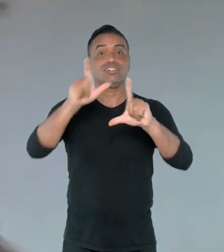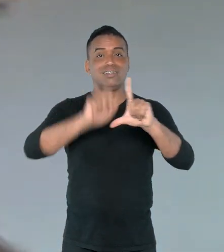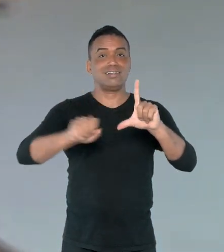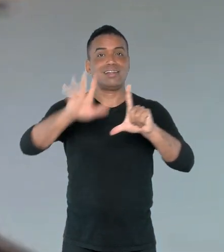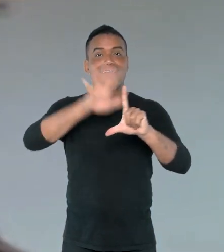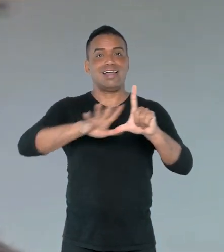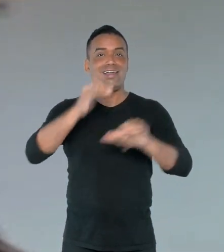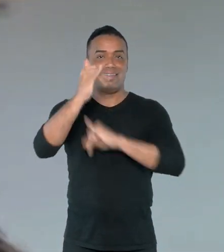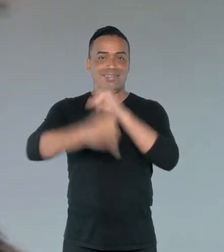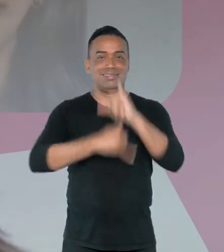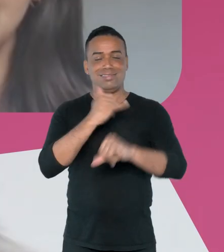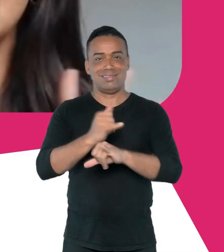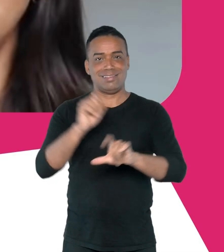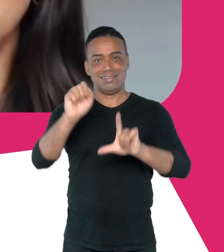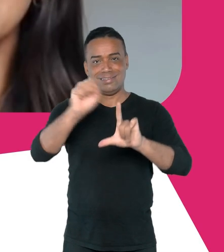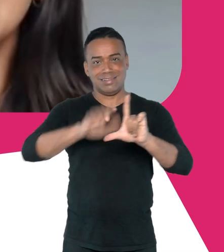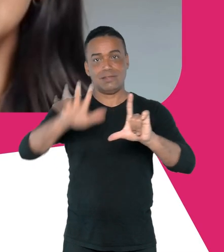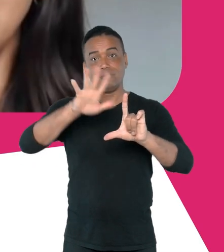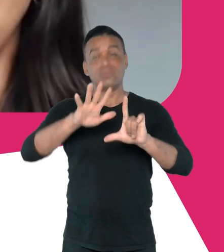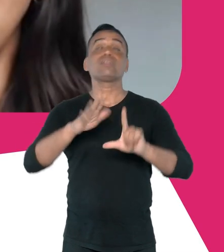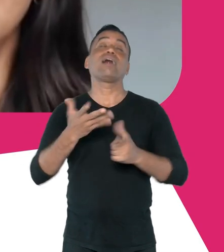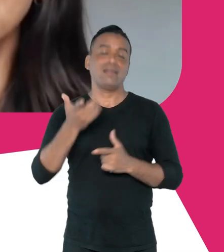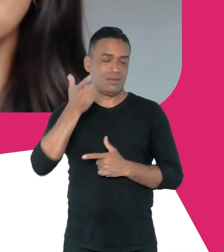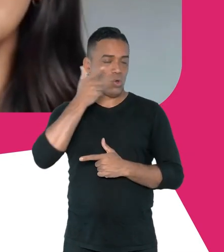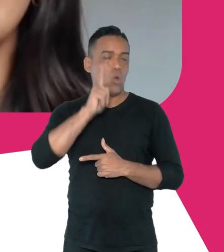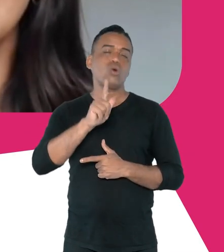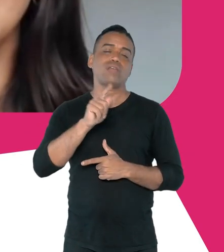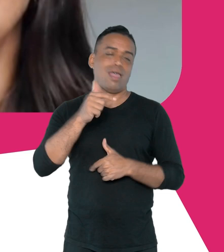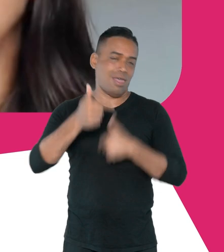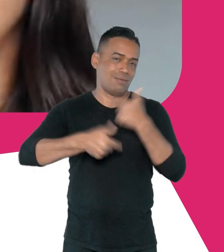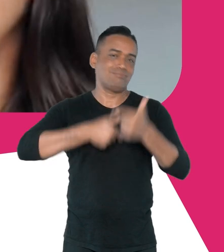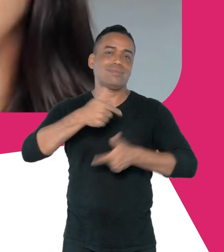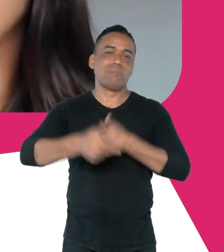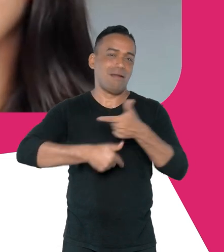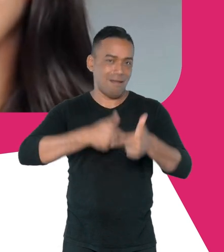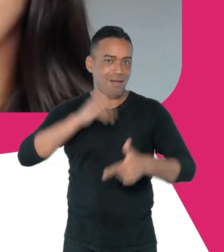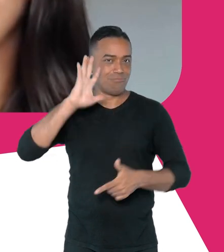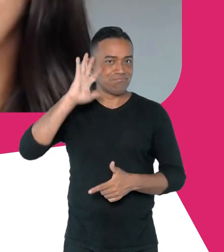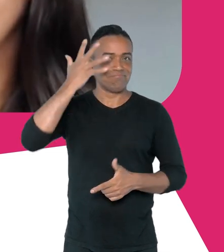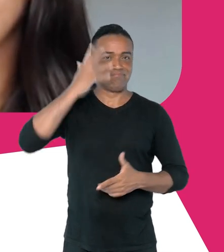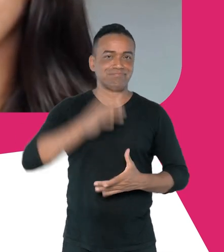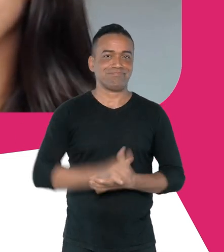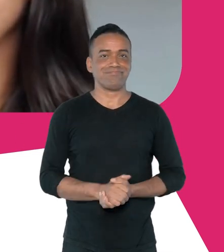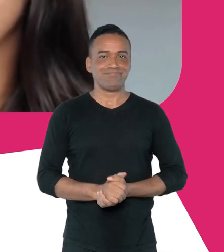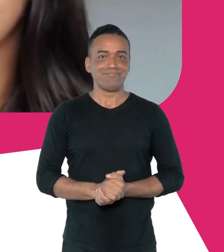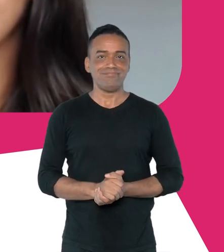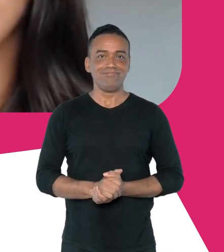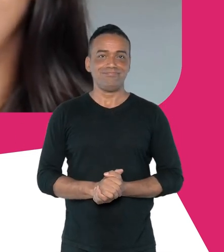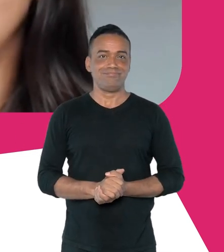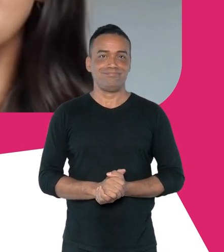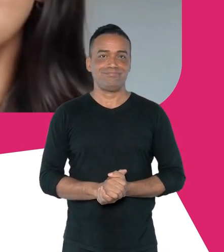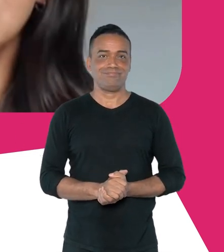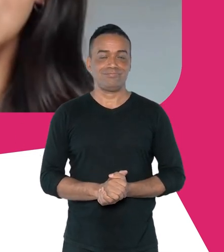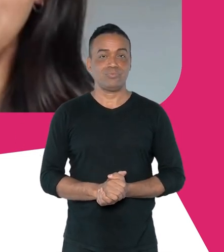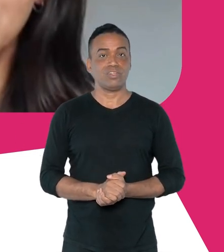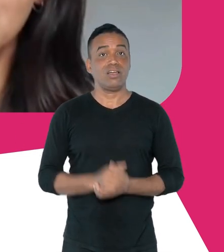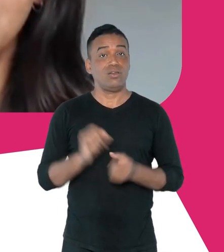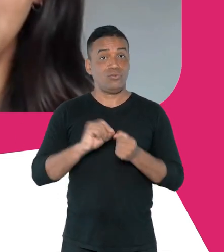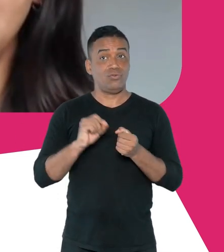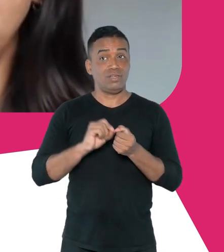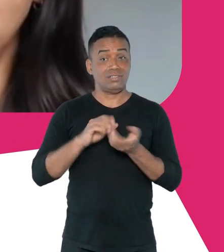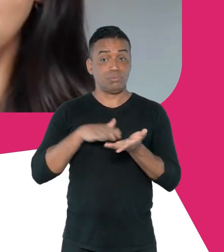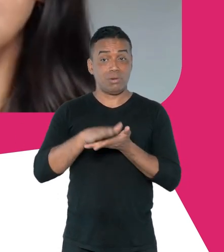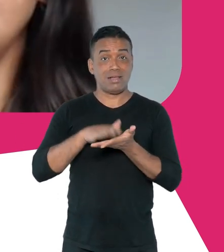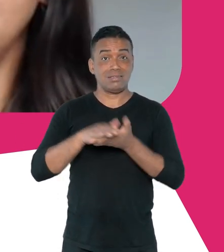digitais. Então, é dessa forma que eles trabalham. E eu fiz o